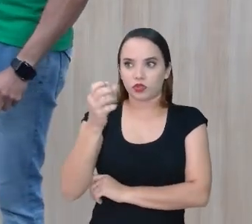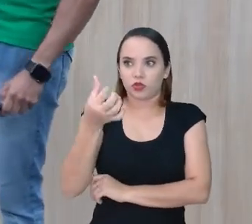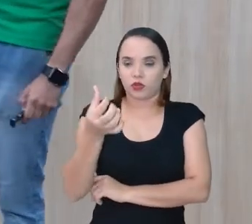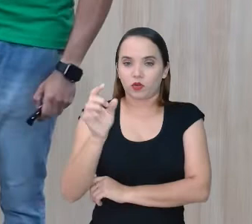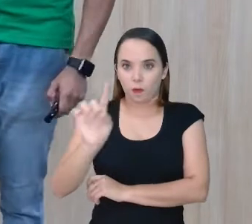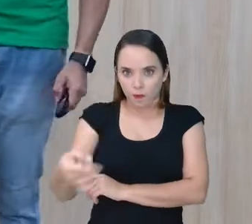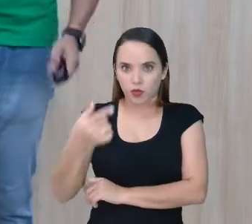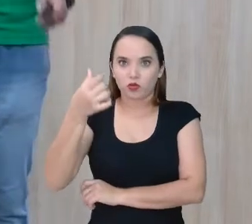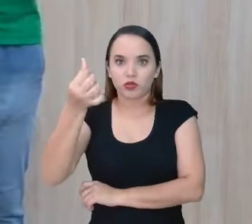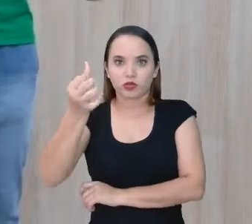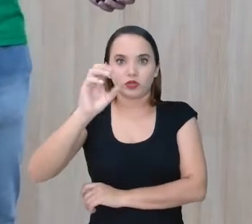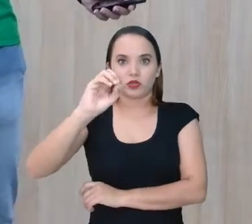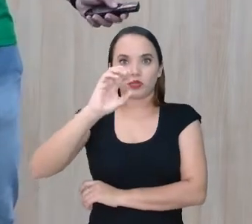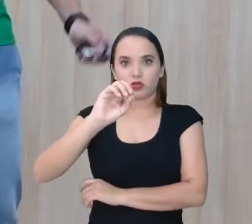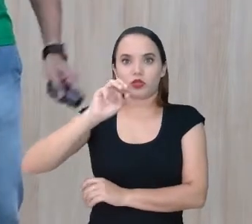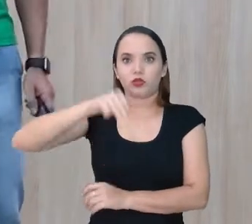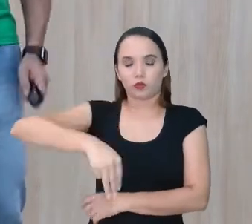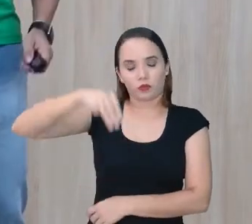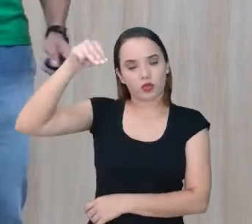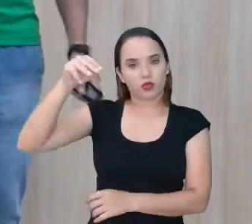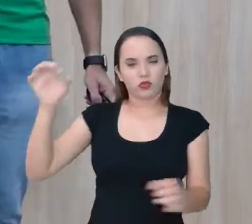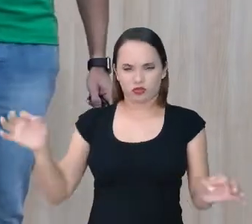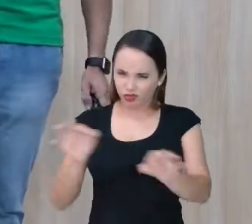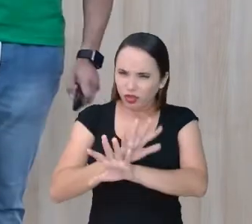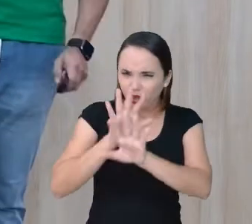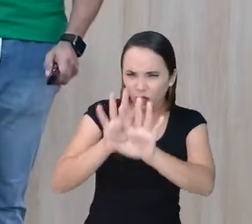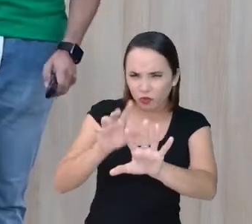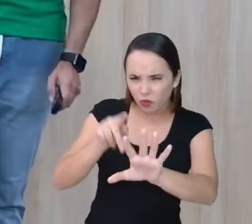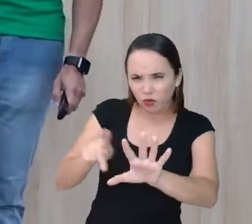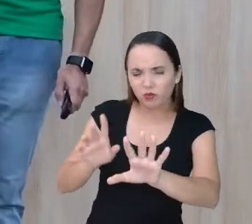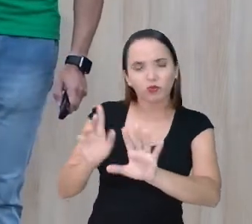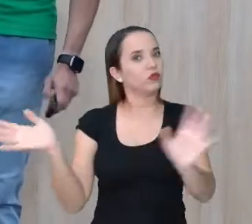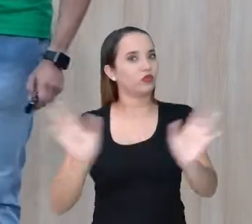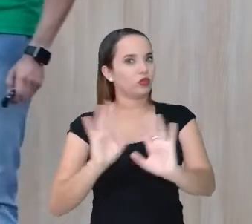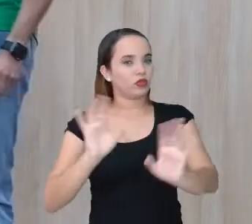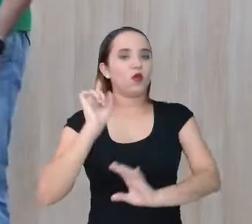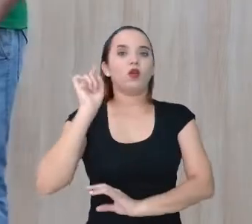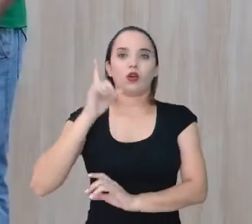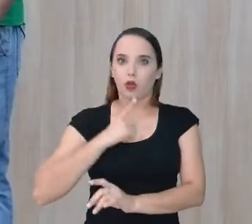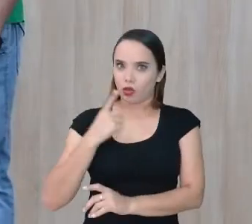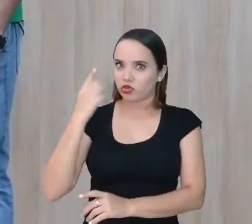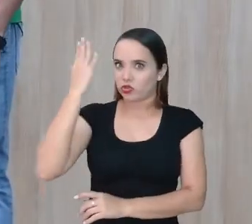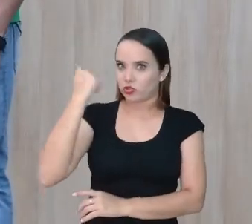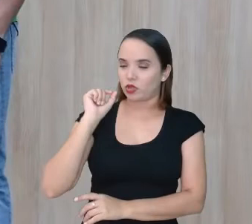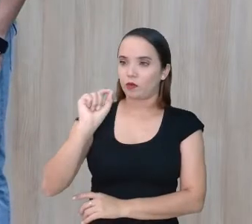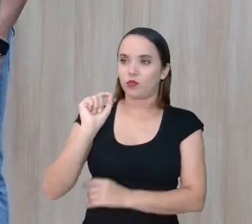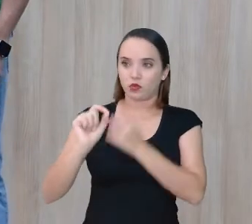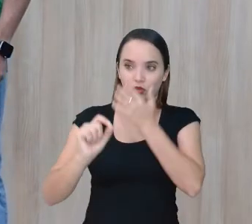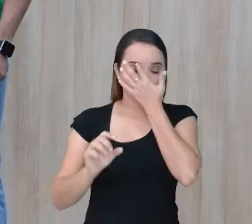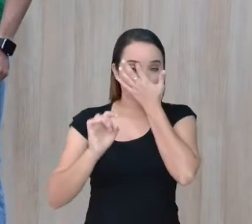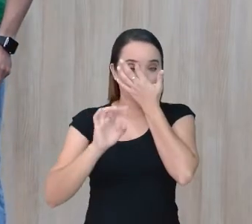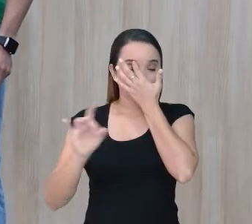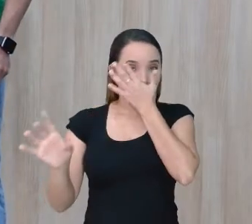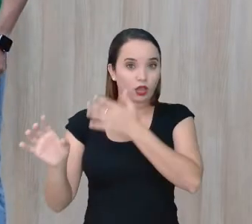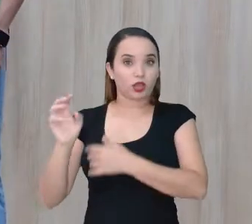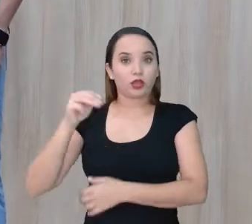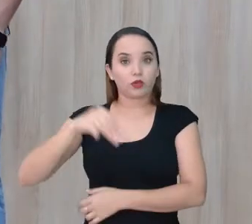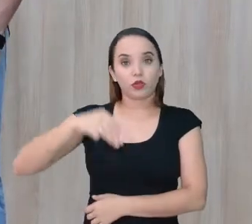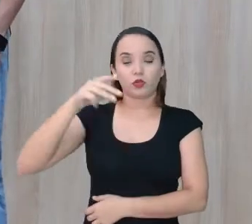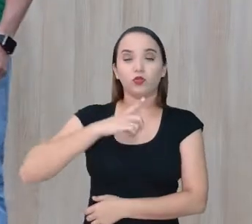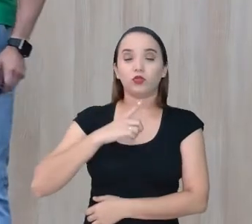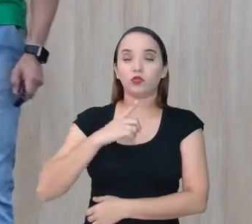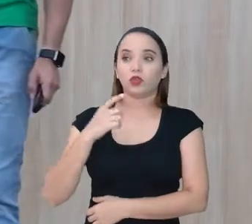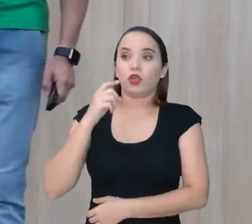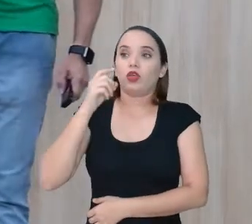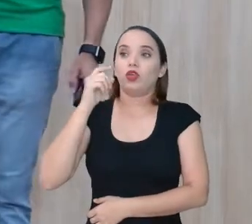525.600 minutos. Acabou a questão aí, Pedro? Não. A gente sabe que para cada minuto desse aqui são